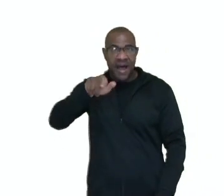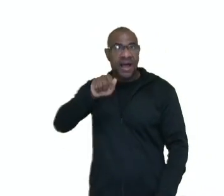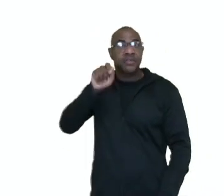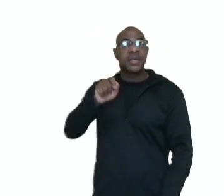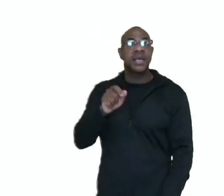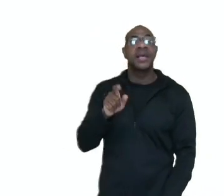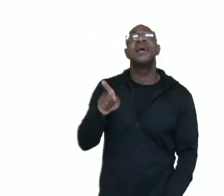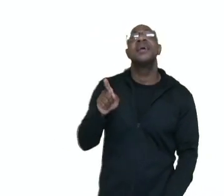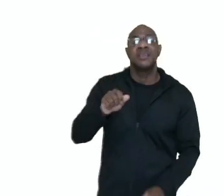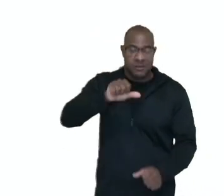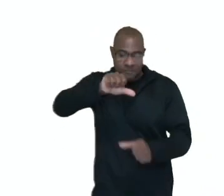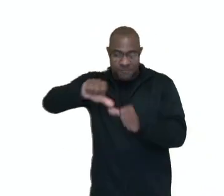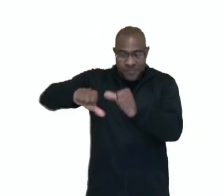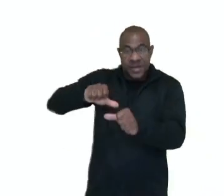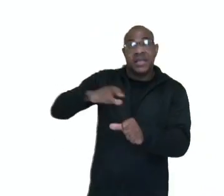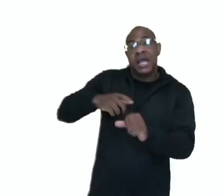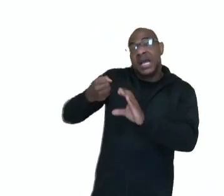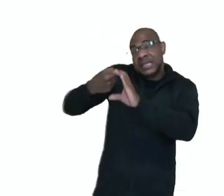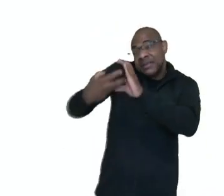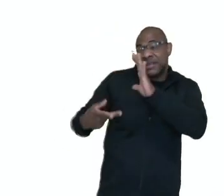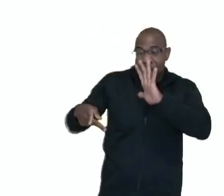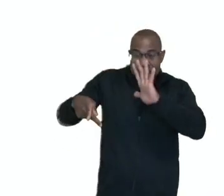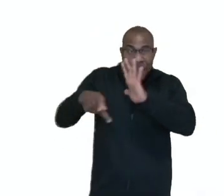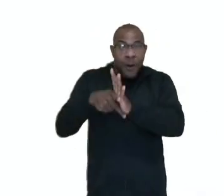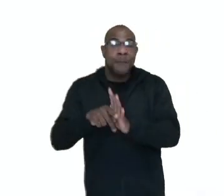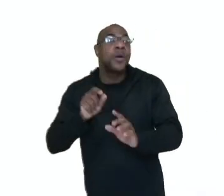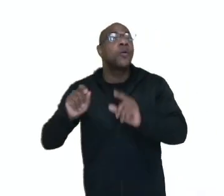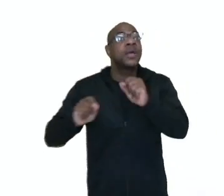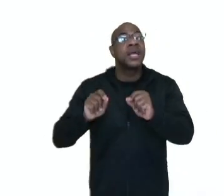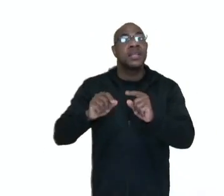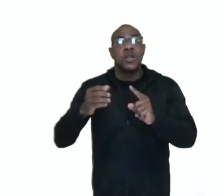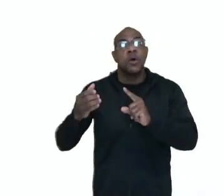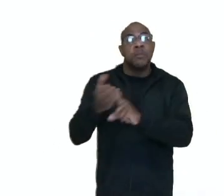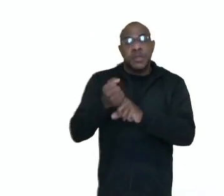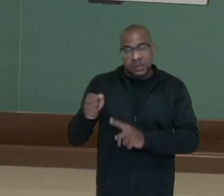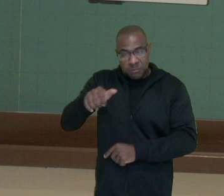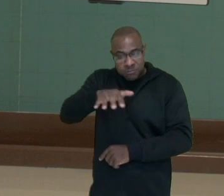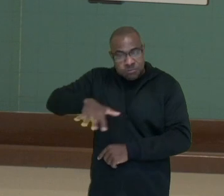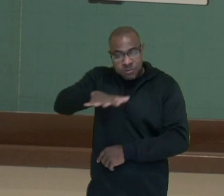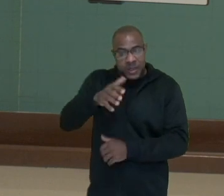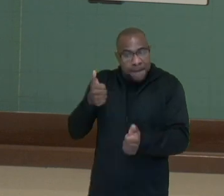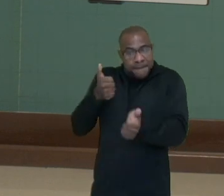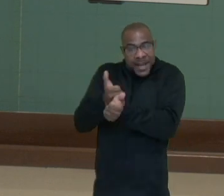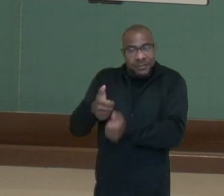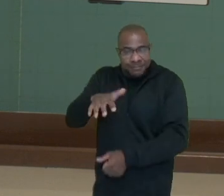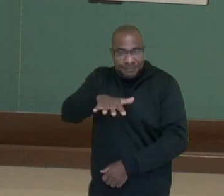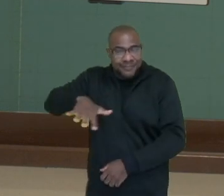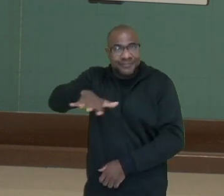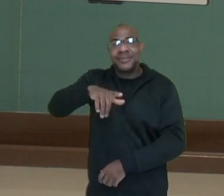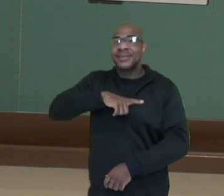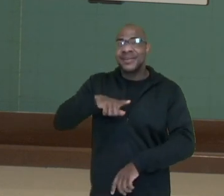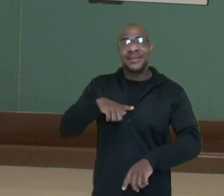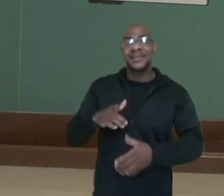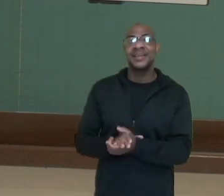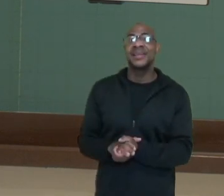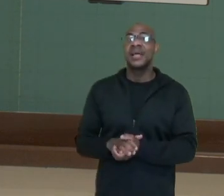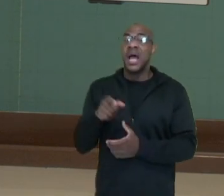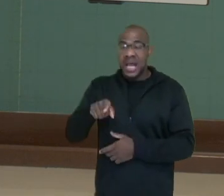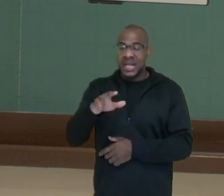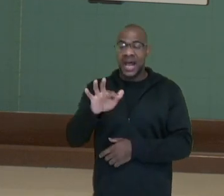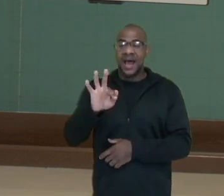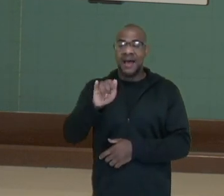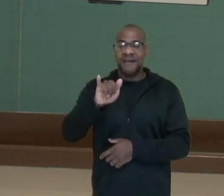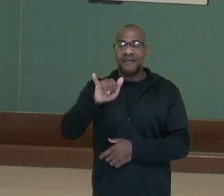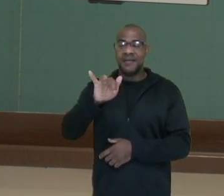elas possuem características típicas, né, de domínios que estão ali ao redor dela. E se tratando dessa faixa de